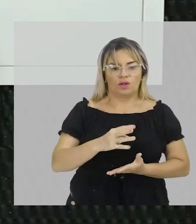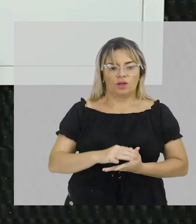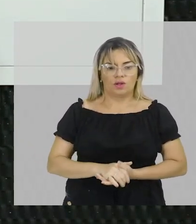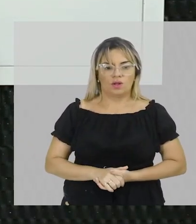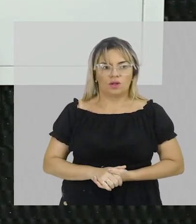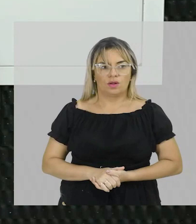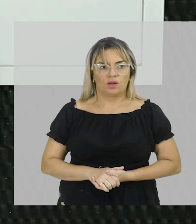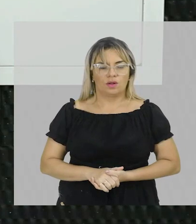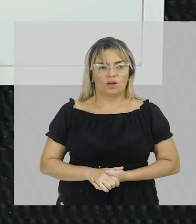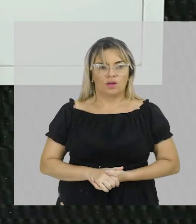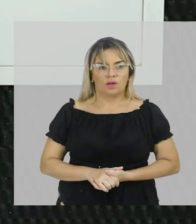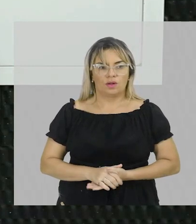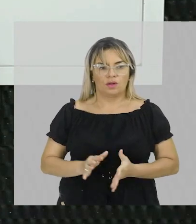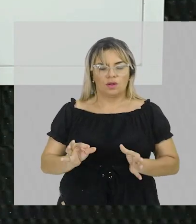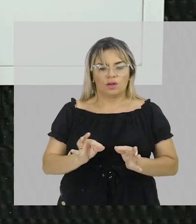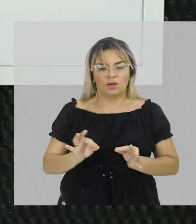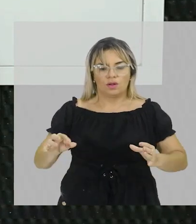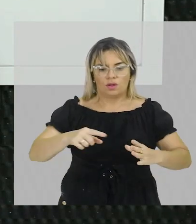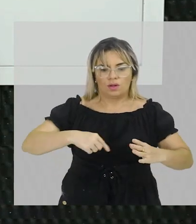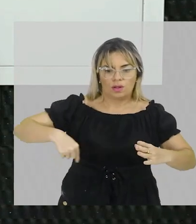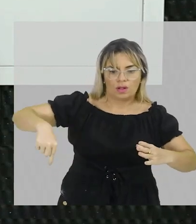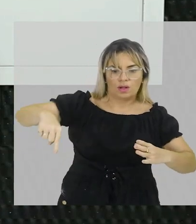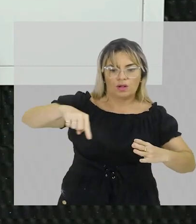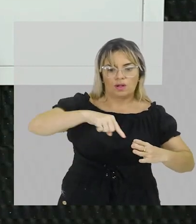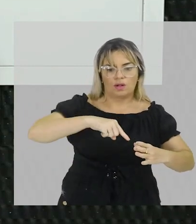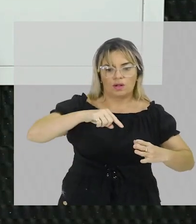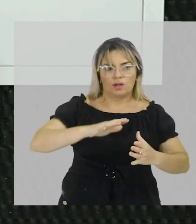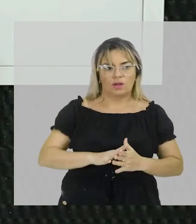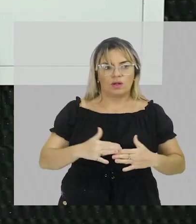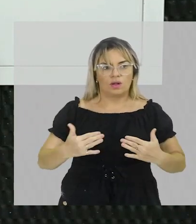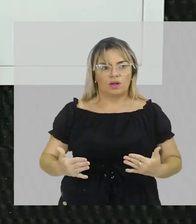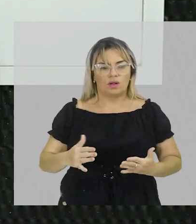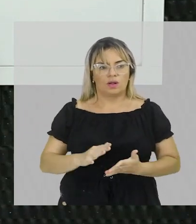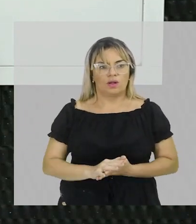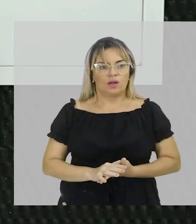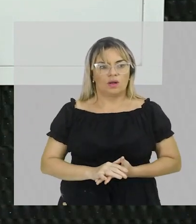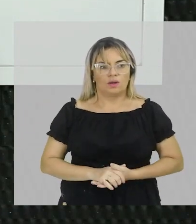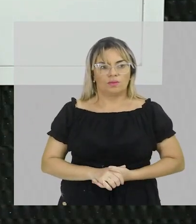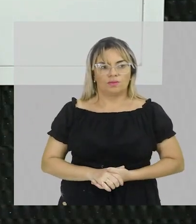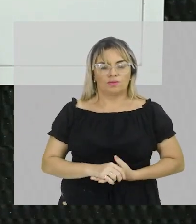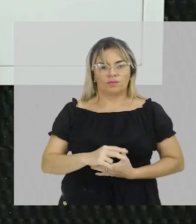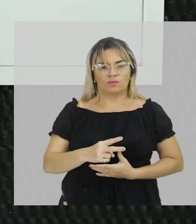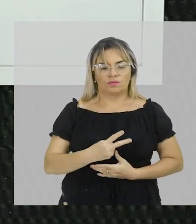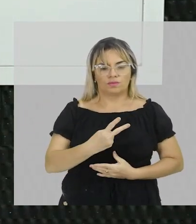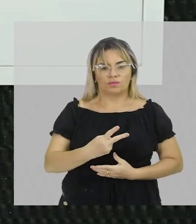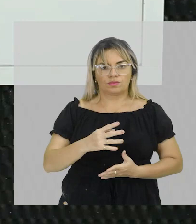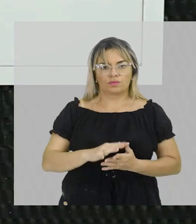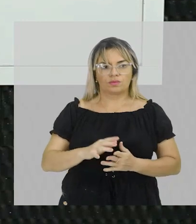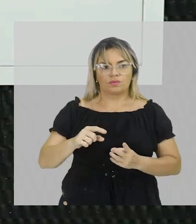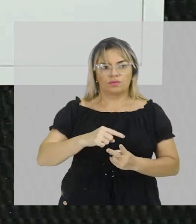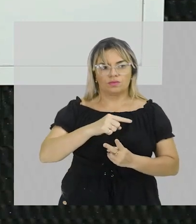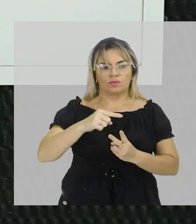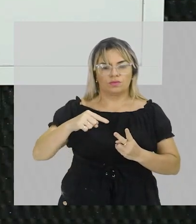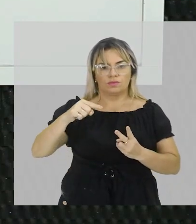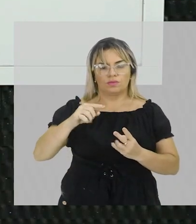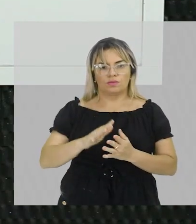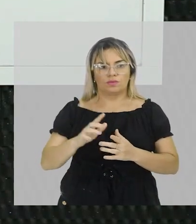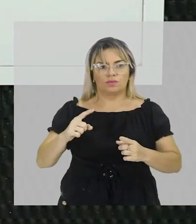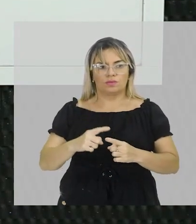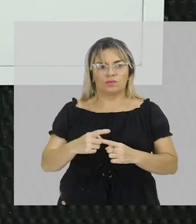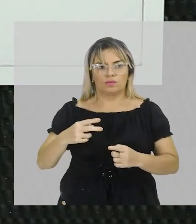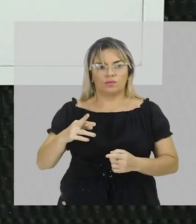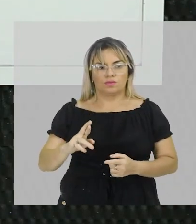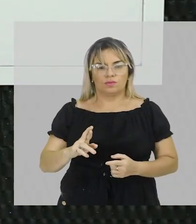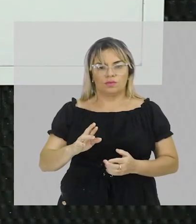o comprimento é 2 vezes π vezes o raio é 3. No caso